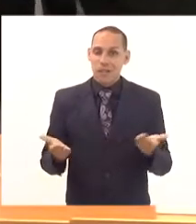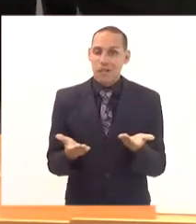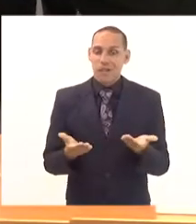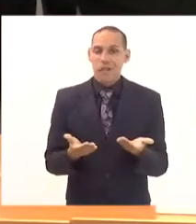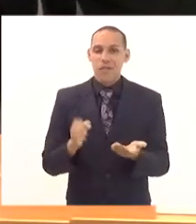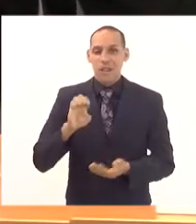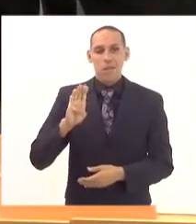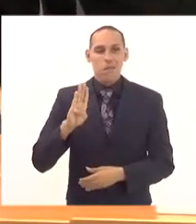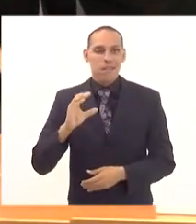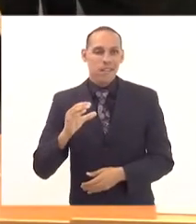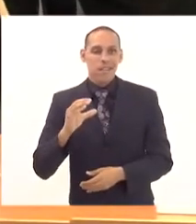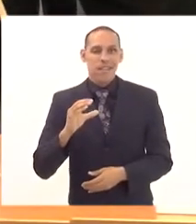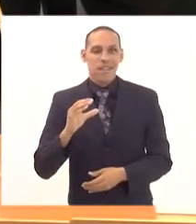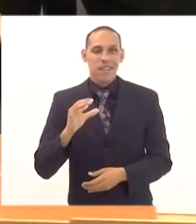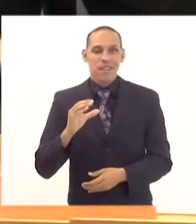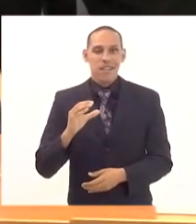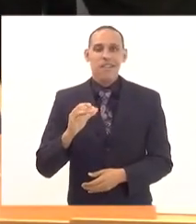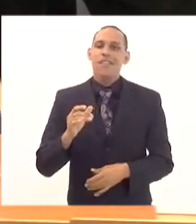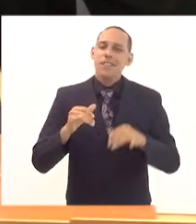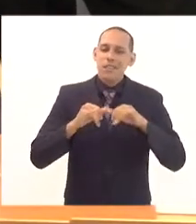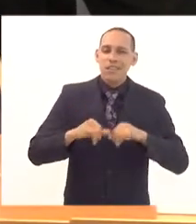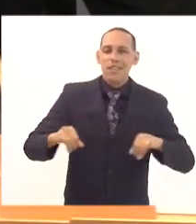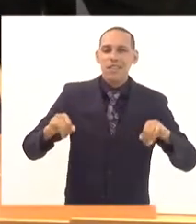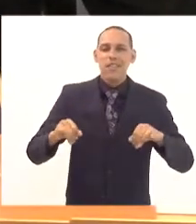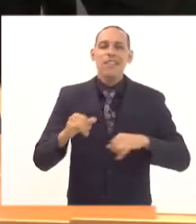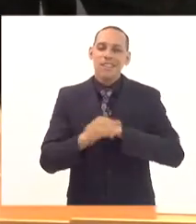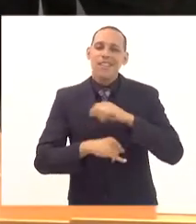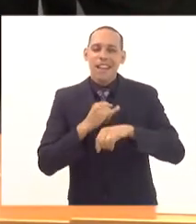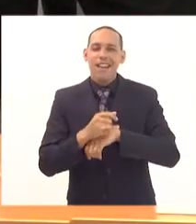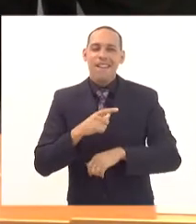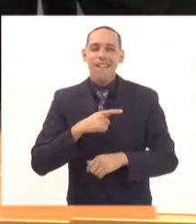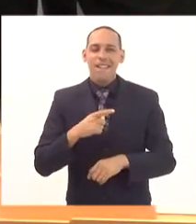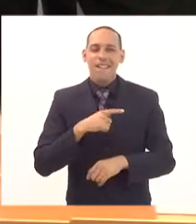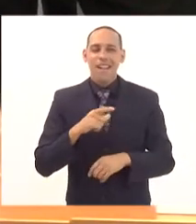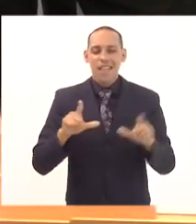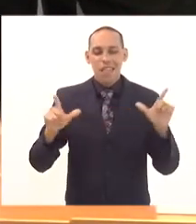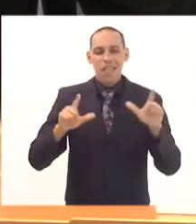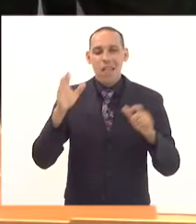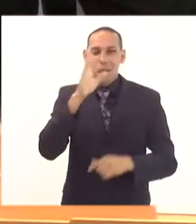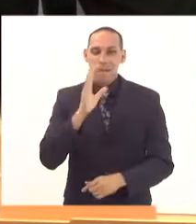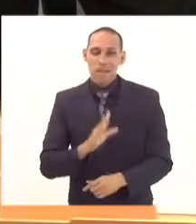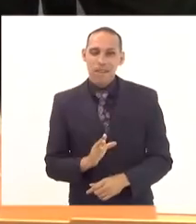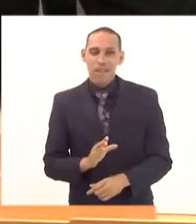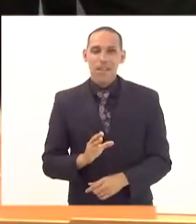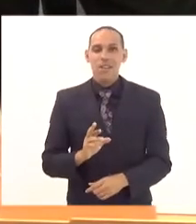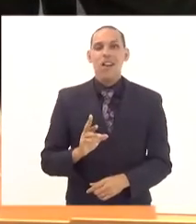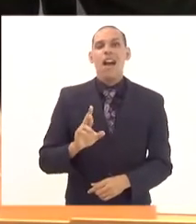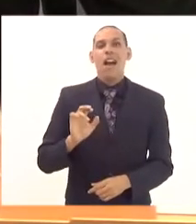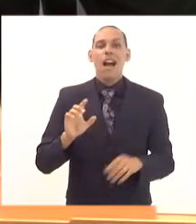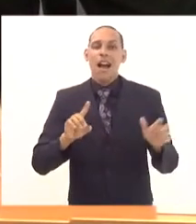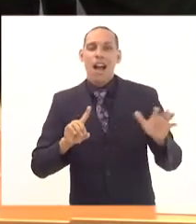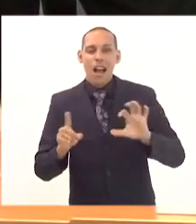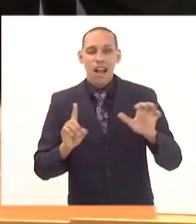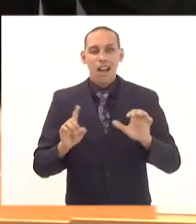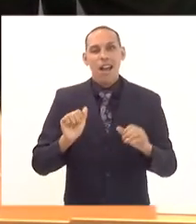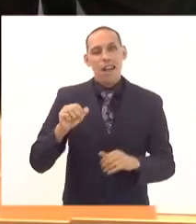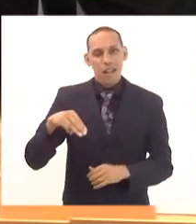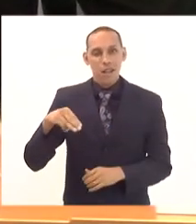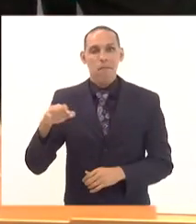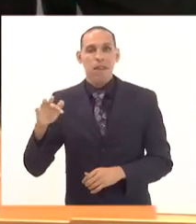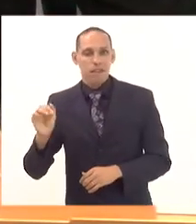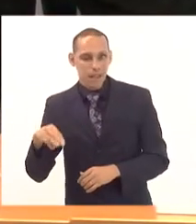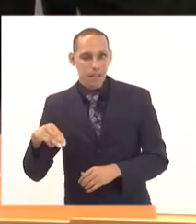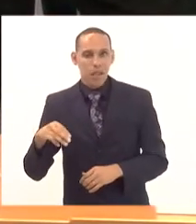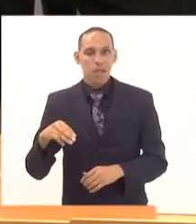aí ABC com sites de notícias da TV Brasil a Rádio Mega FM além da Rádio Nacional empregam cerca de